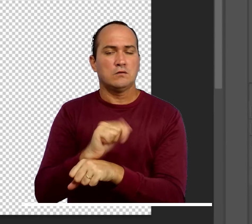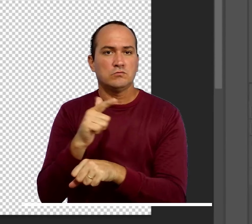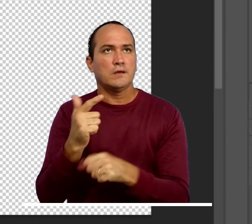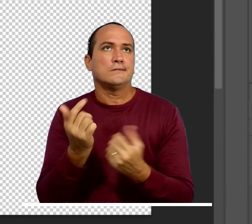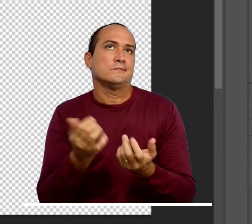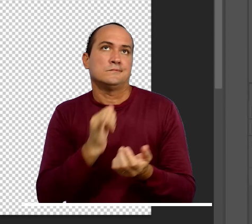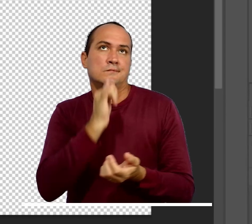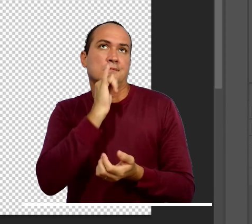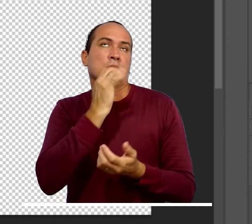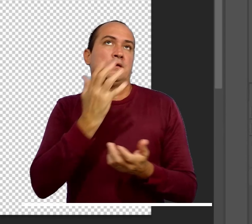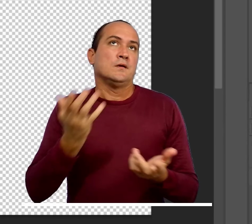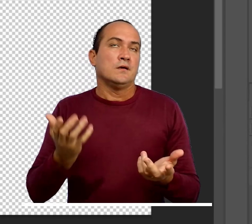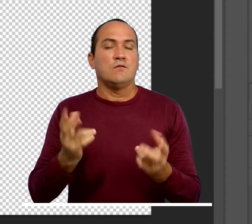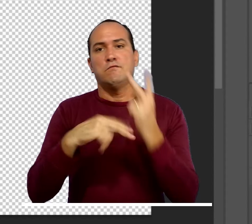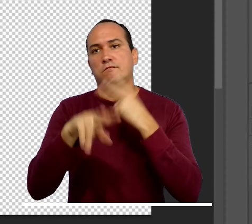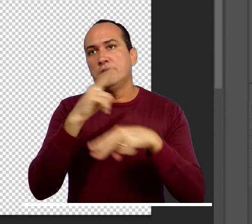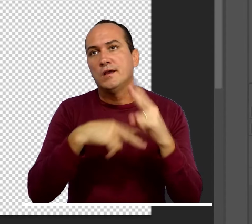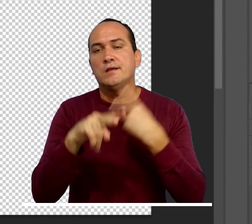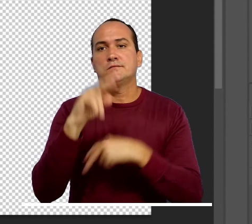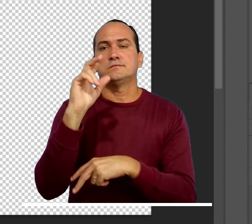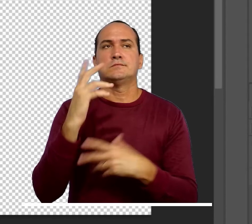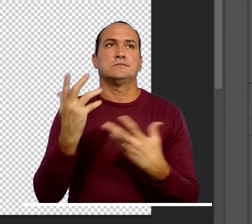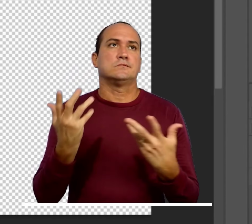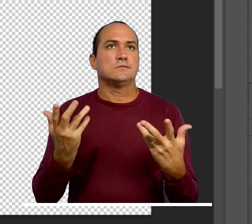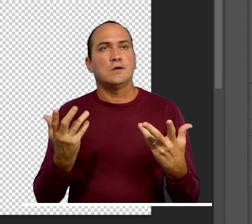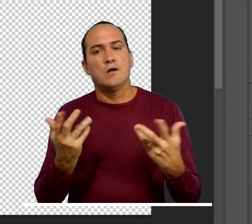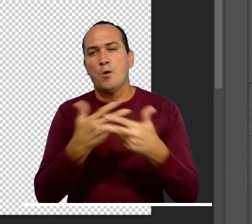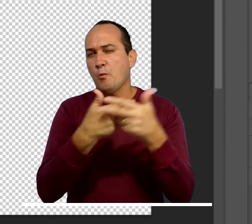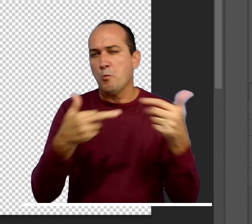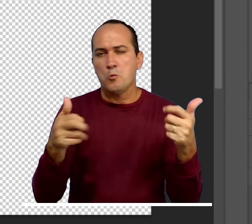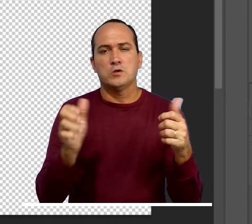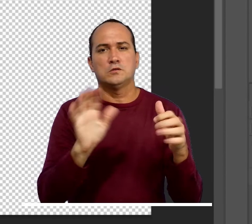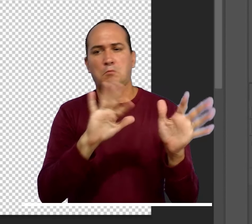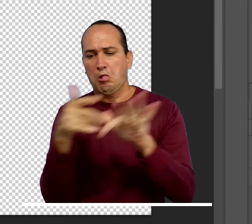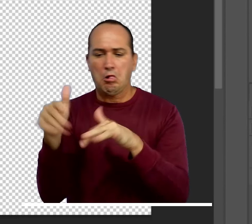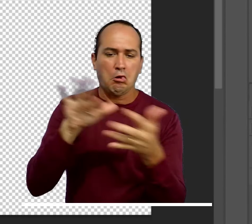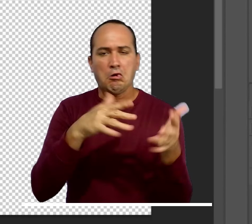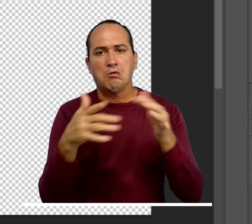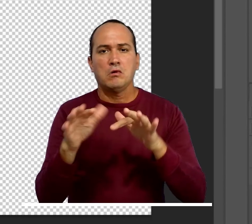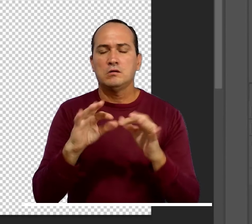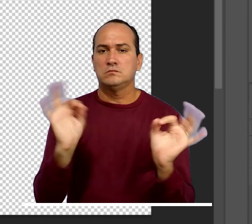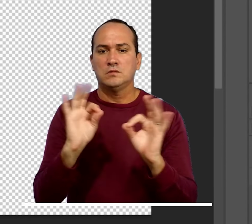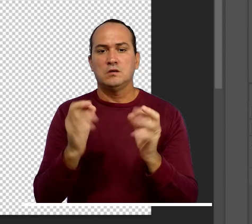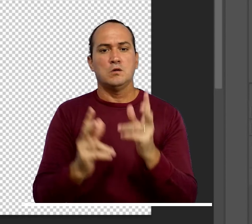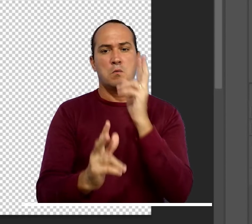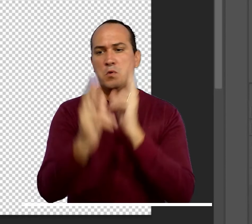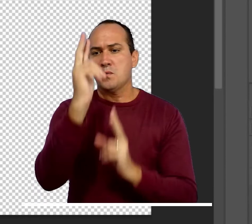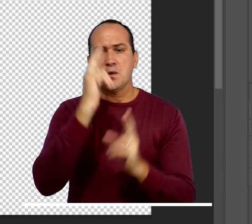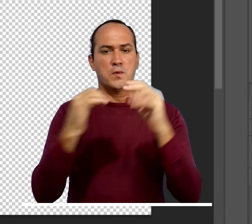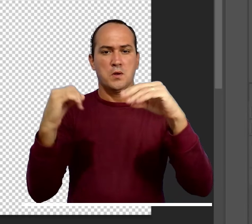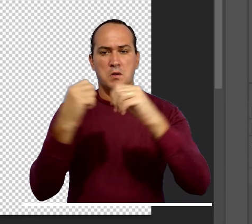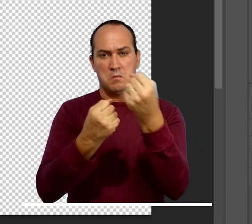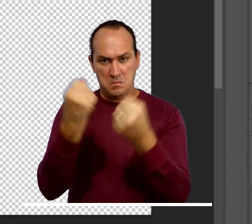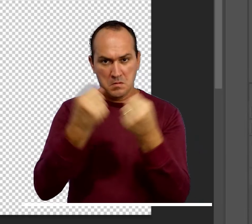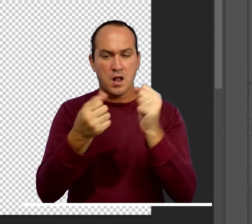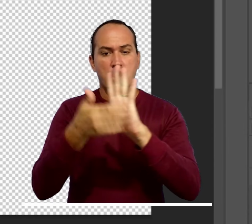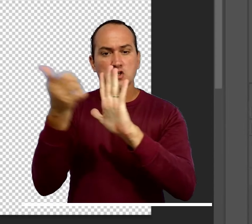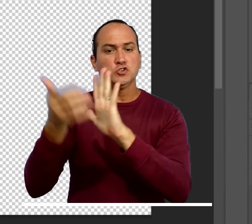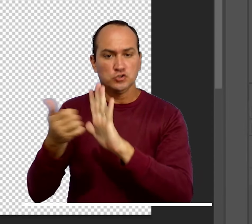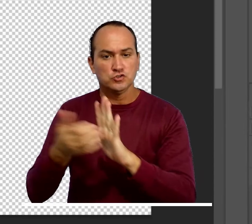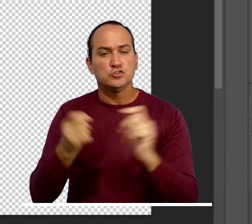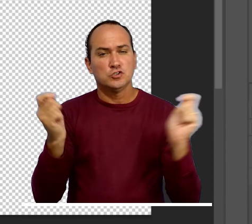tem tipo vento e coisas se mexendo, tanto que eu vou até eliminar a parte que tem o carro aqui, ou por